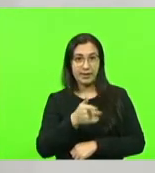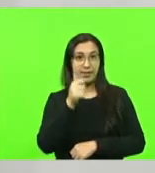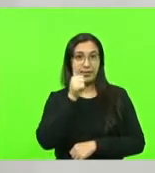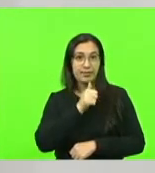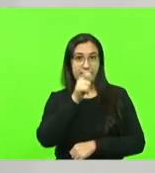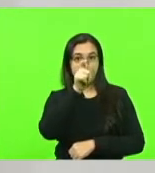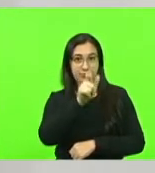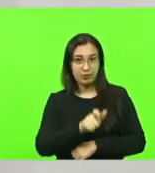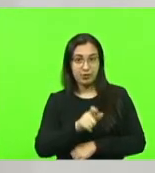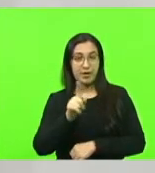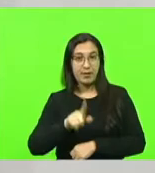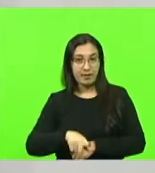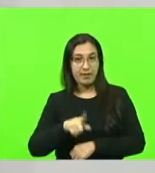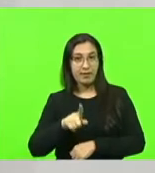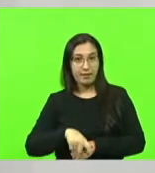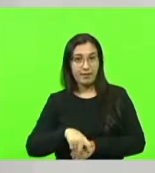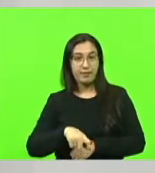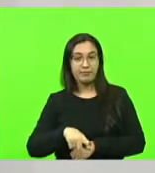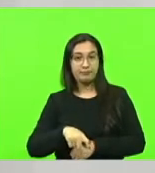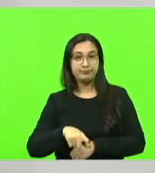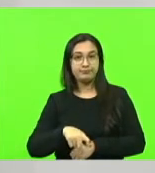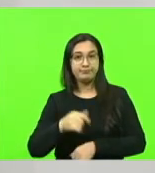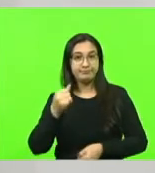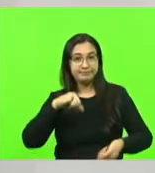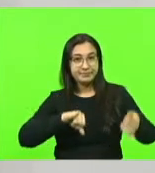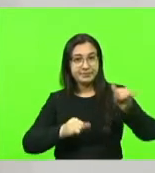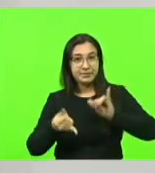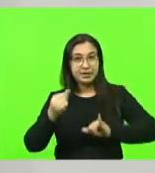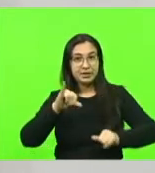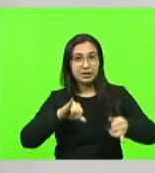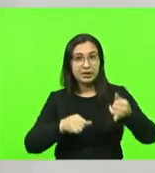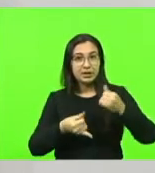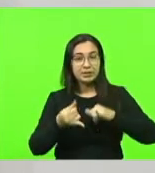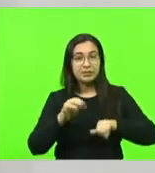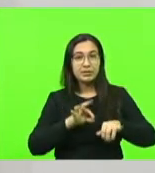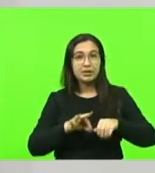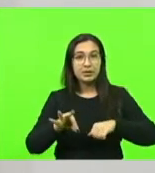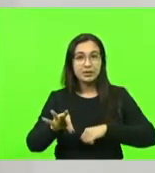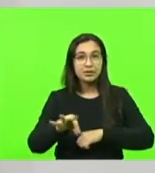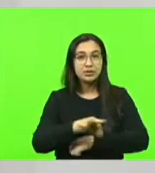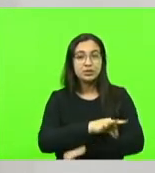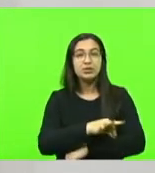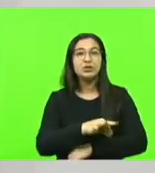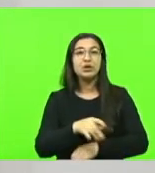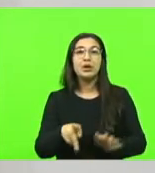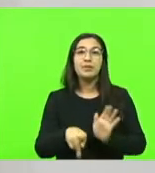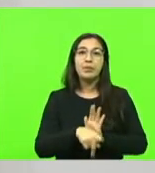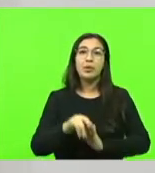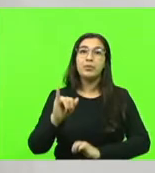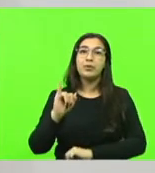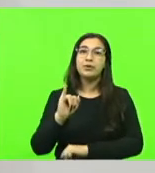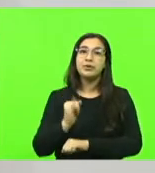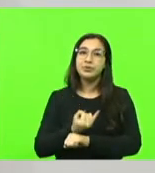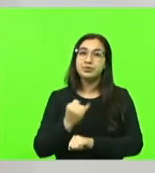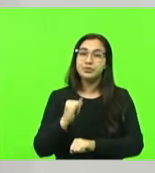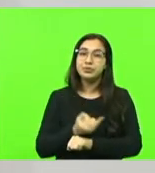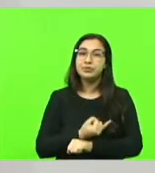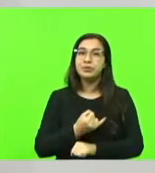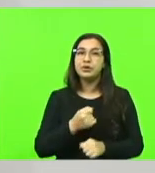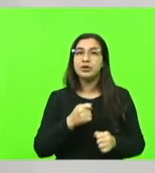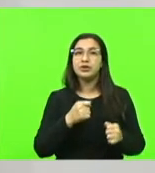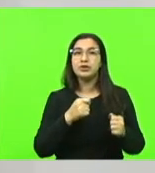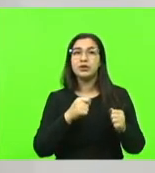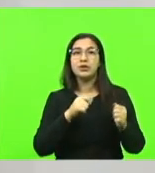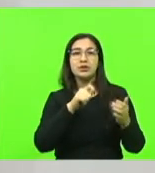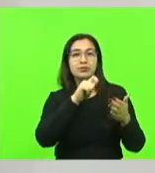uma engenheira química de Joinville, escreveu um livro, aí